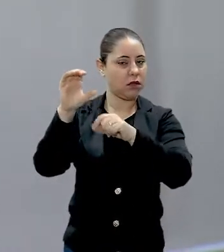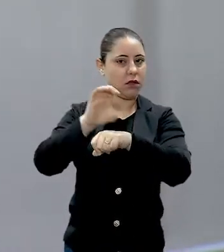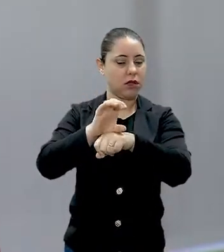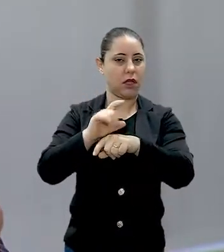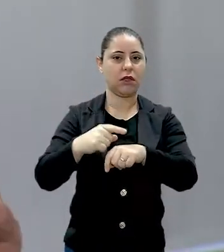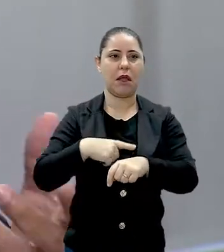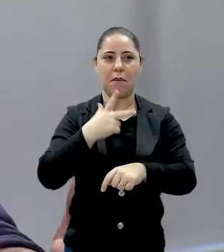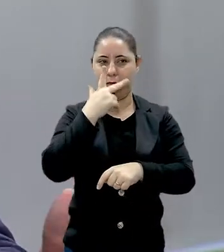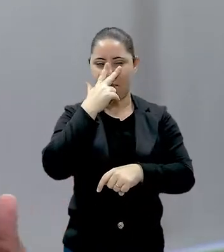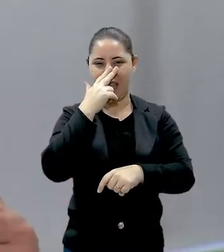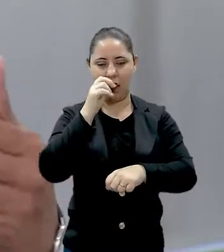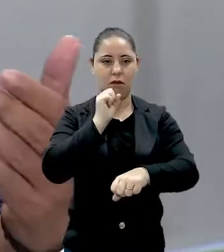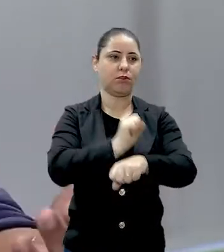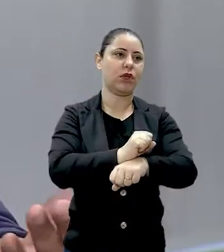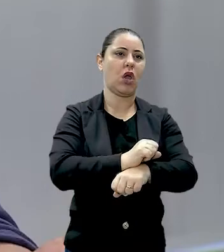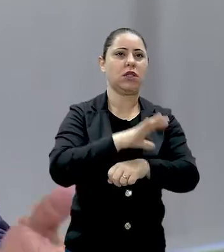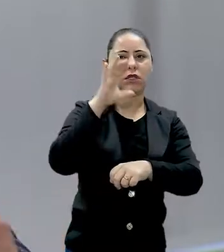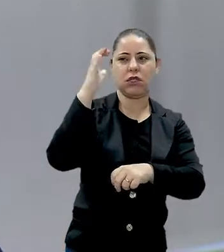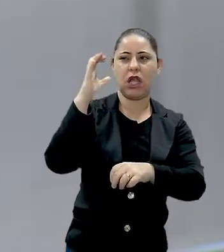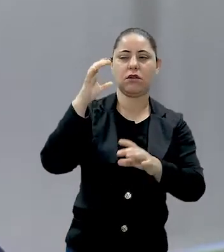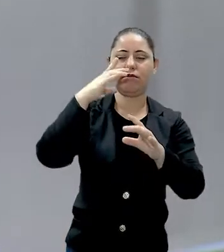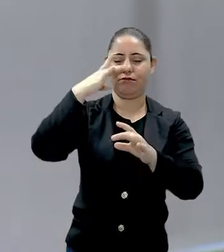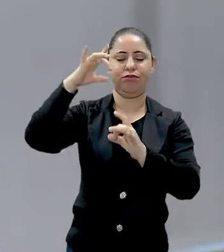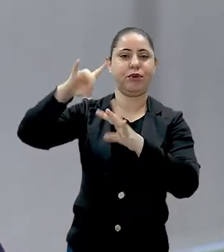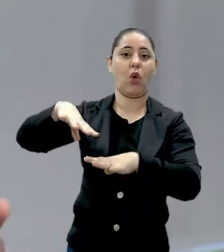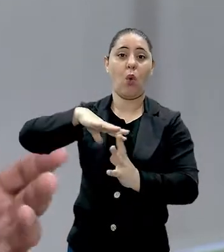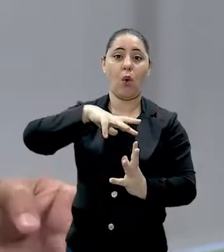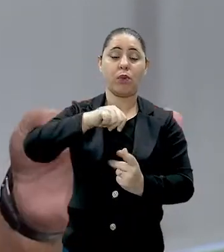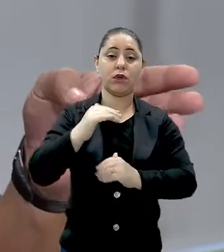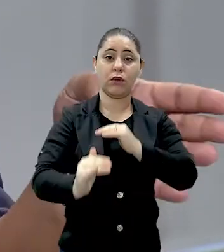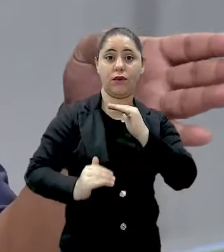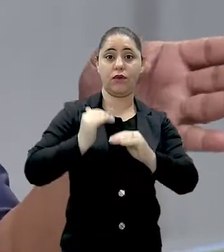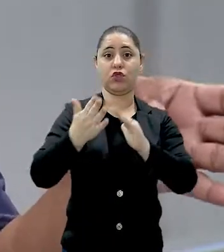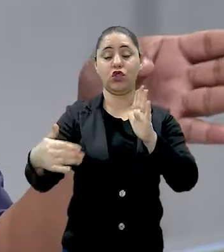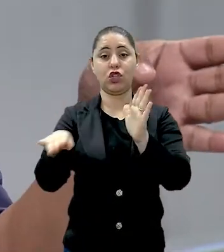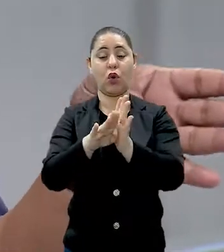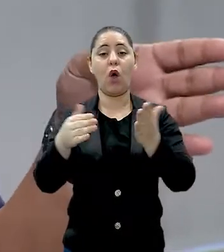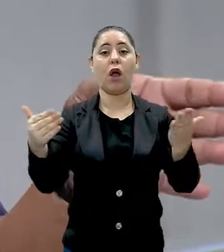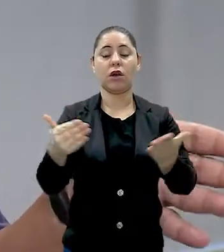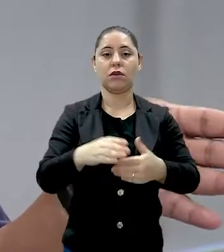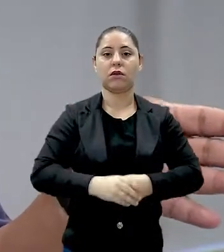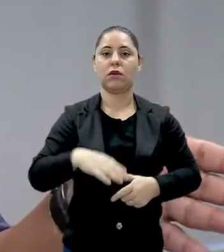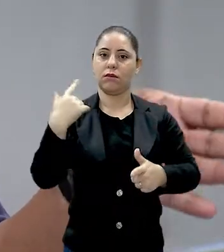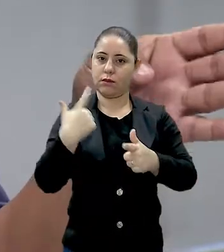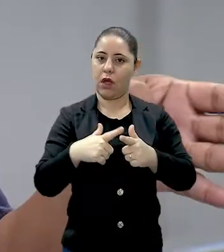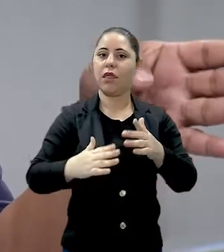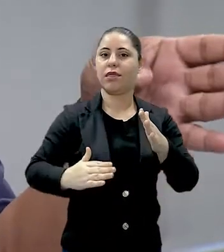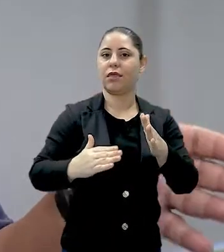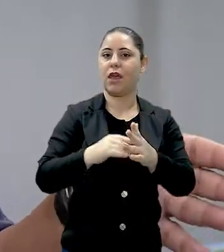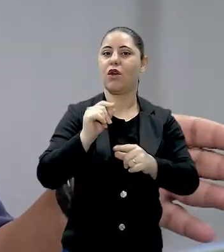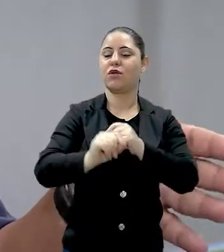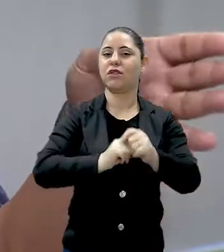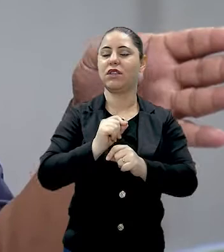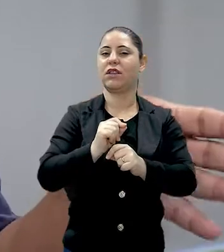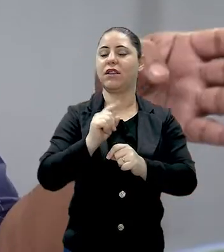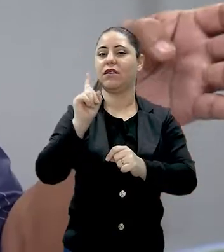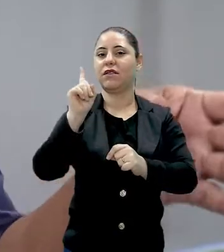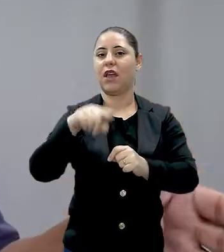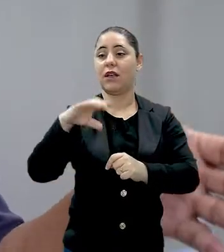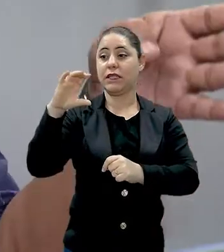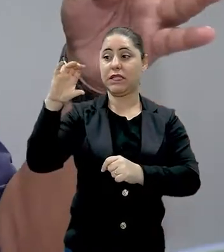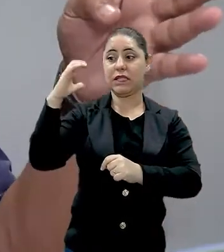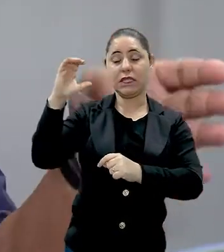Né? Nós temos que parar com essa mania de desconsiderar o conhecimento. O mundo só evoluiu, nós chegamos até aqui, porque até então foi levado